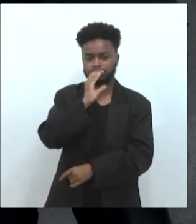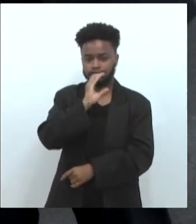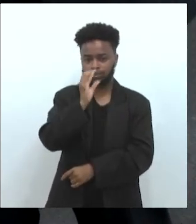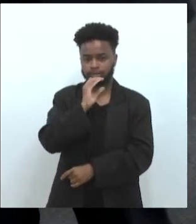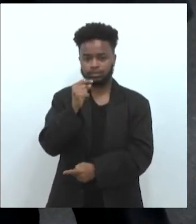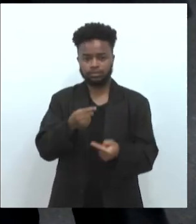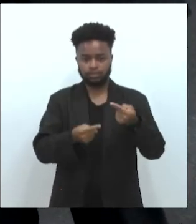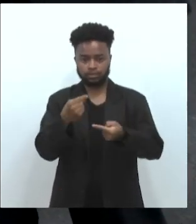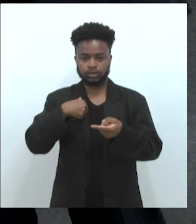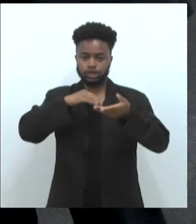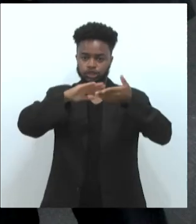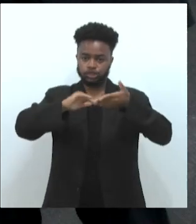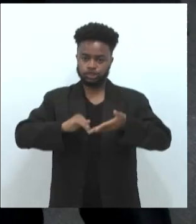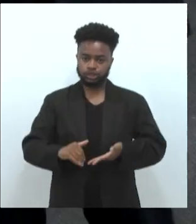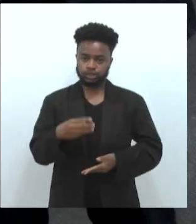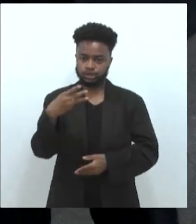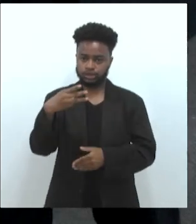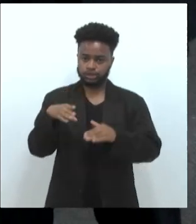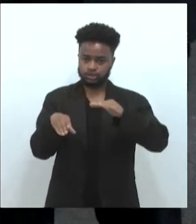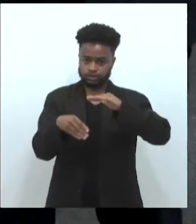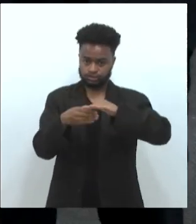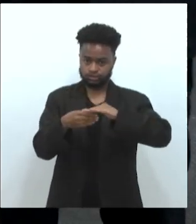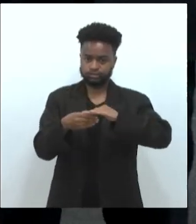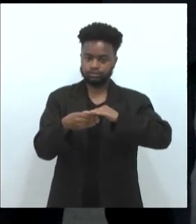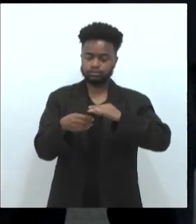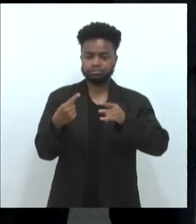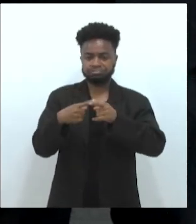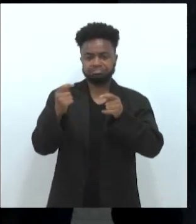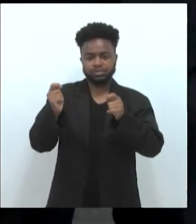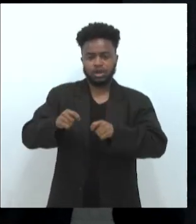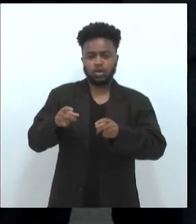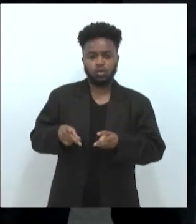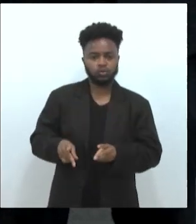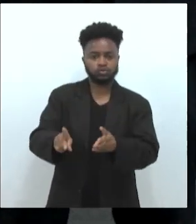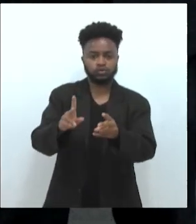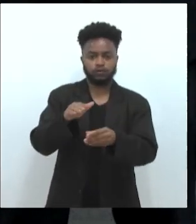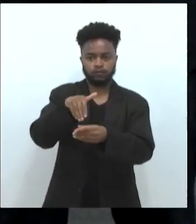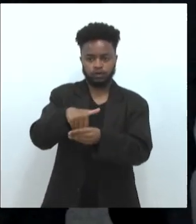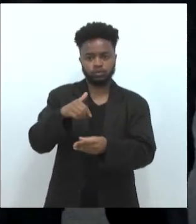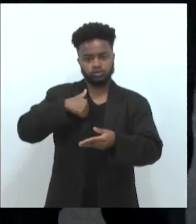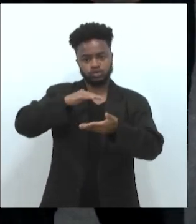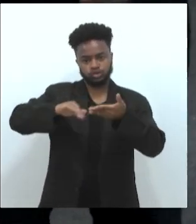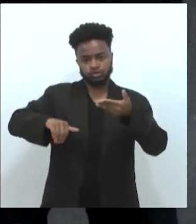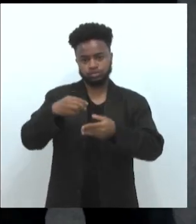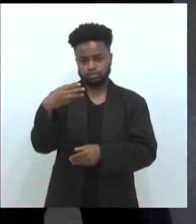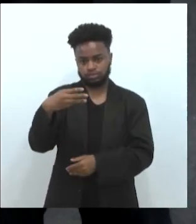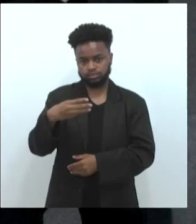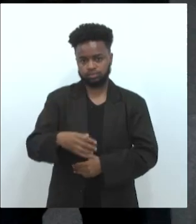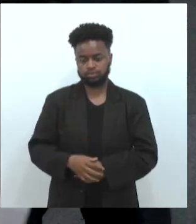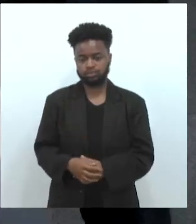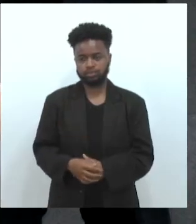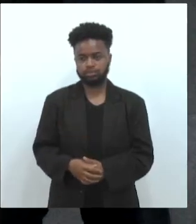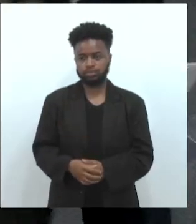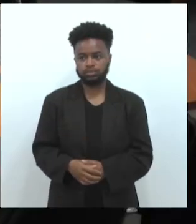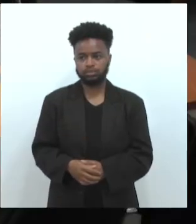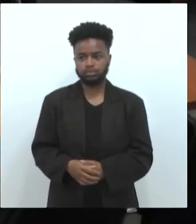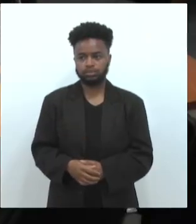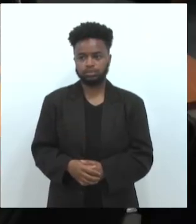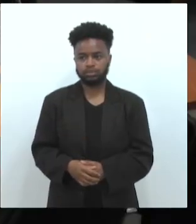estou retirando as 3 emendas para continuar a votação. Tiro as 3.